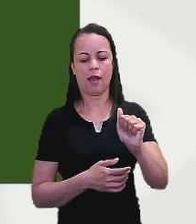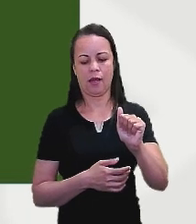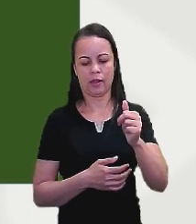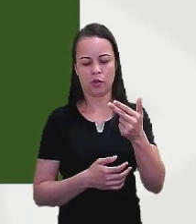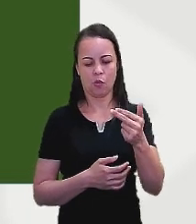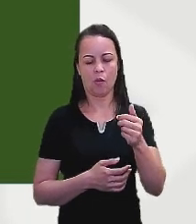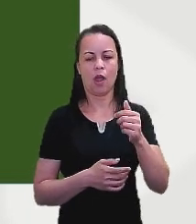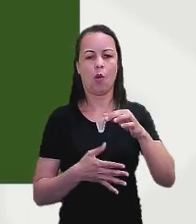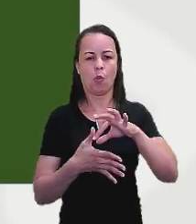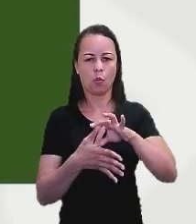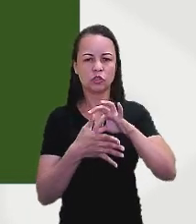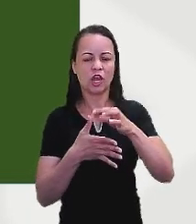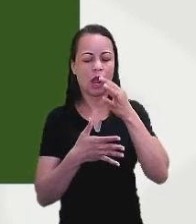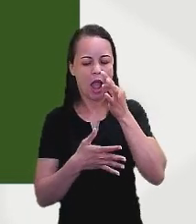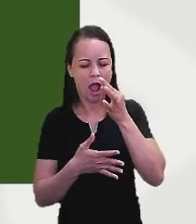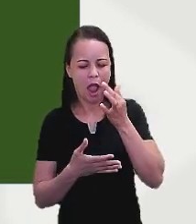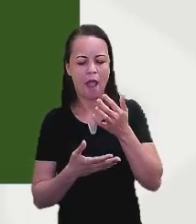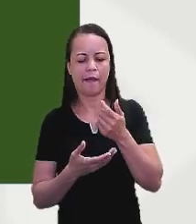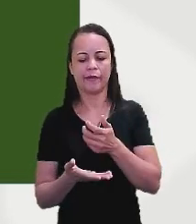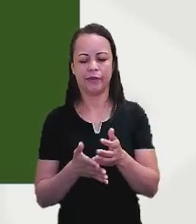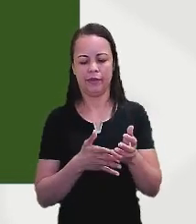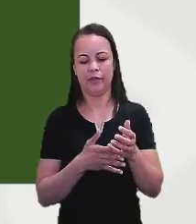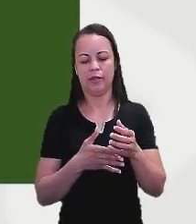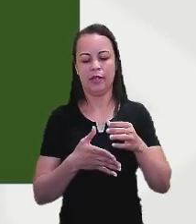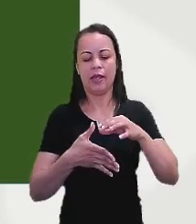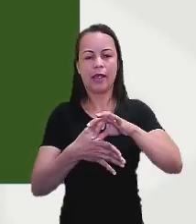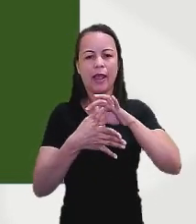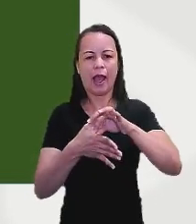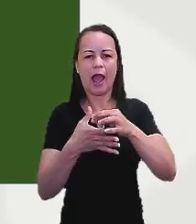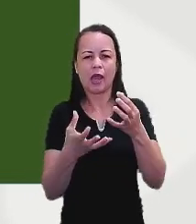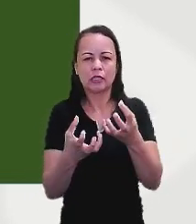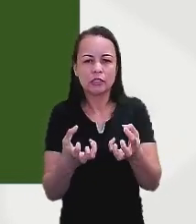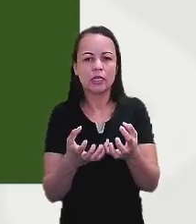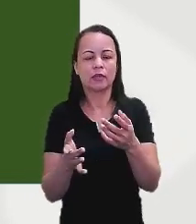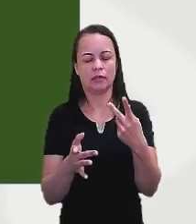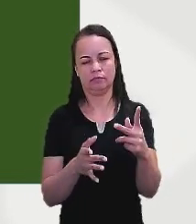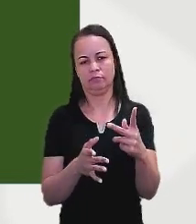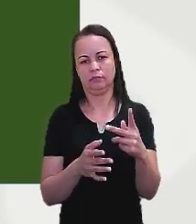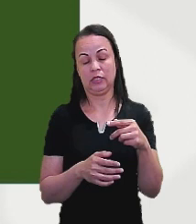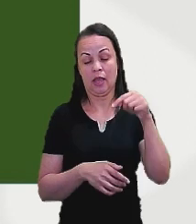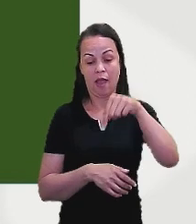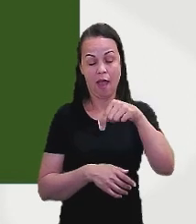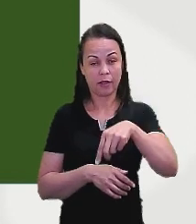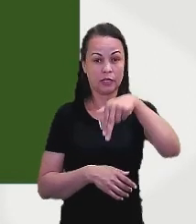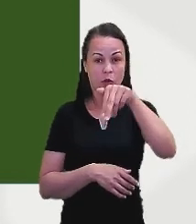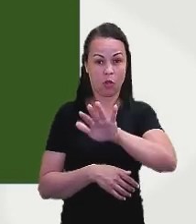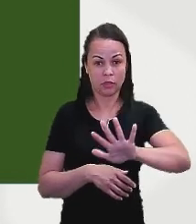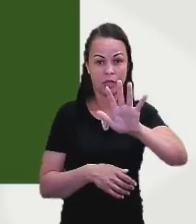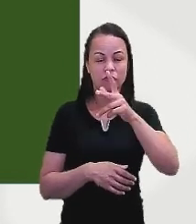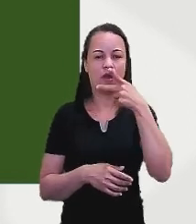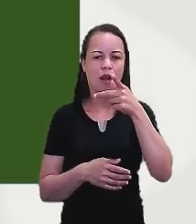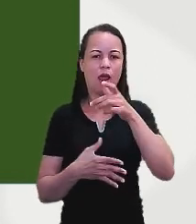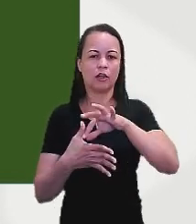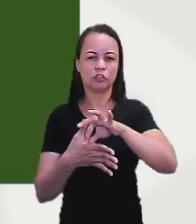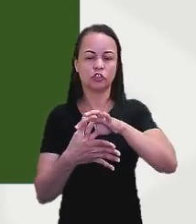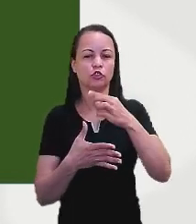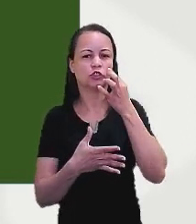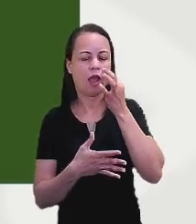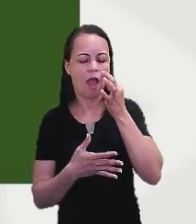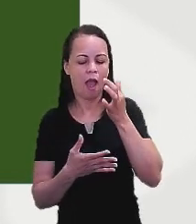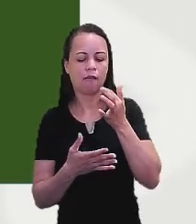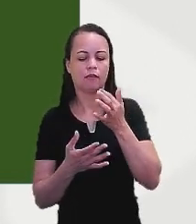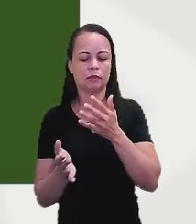carne seca é o mesmo produto. Aqui a gente fala charque, mas em outras regiões do Brasil fala